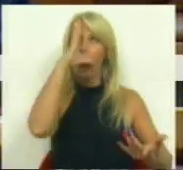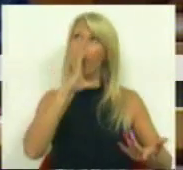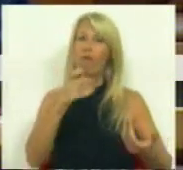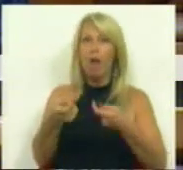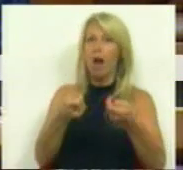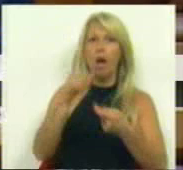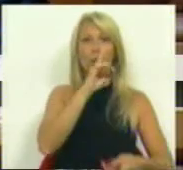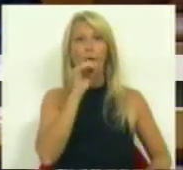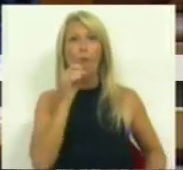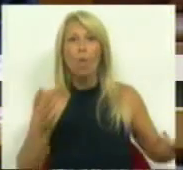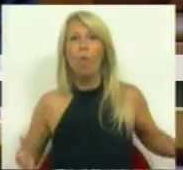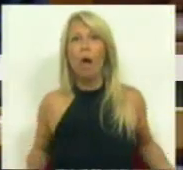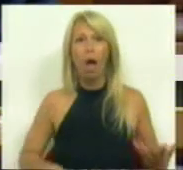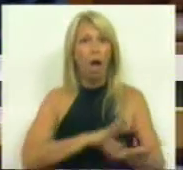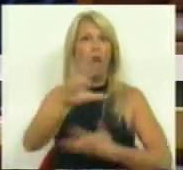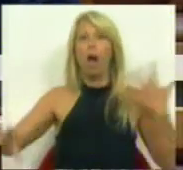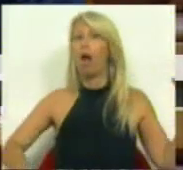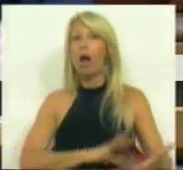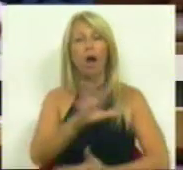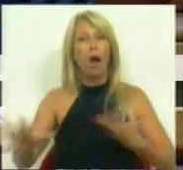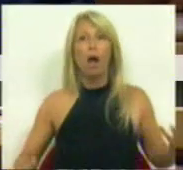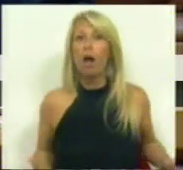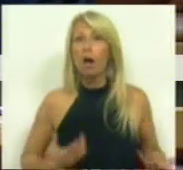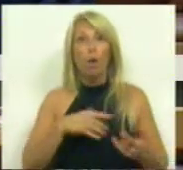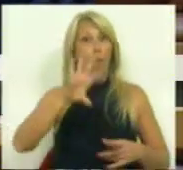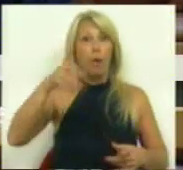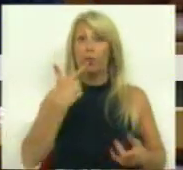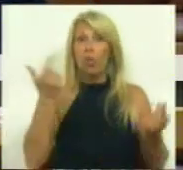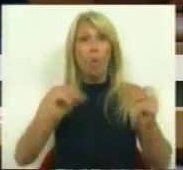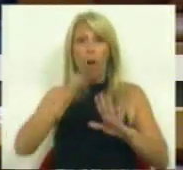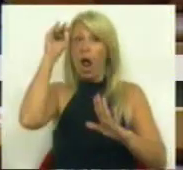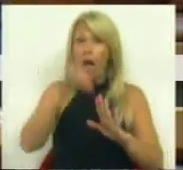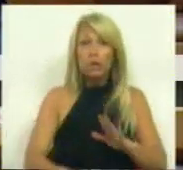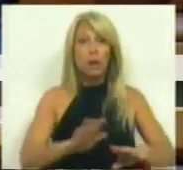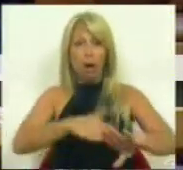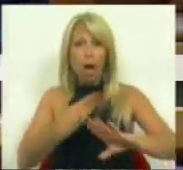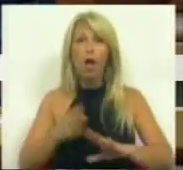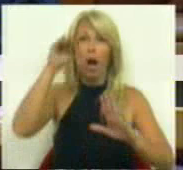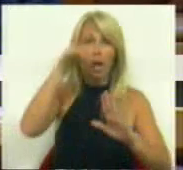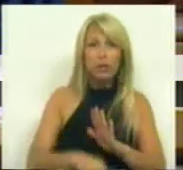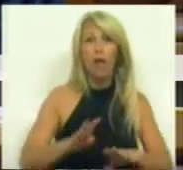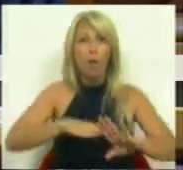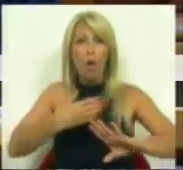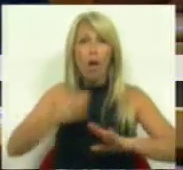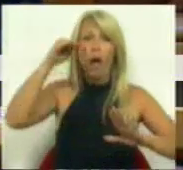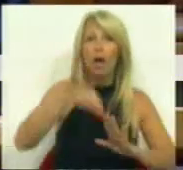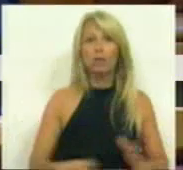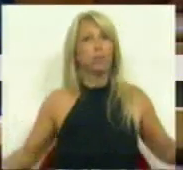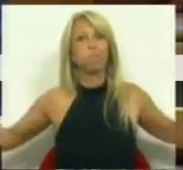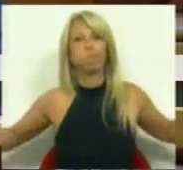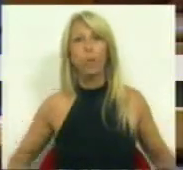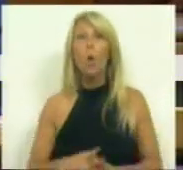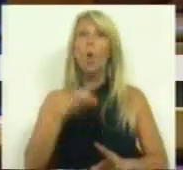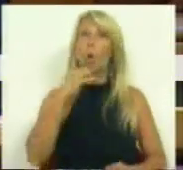O país não pode aguentar a recessão em cima da recessão. O que nos vêm falar de